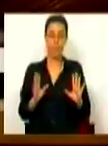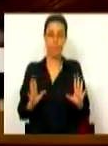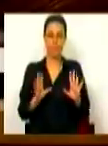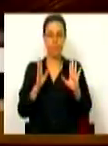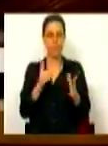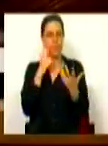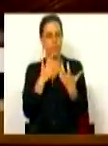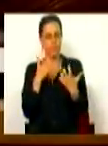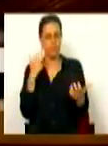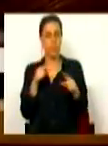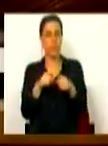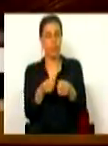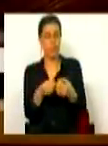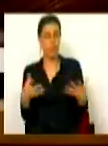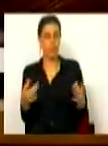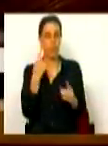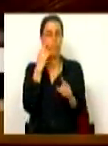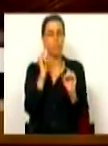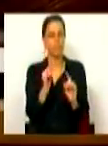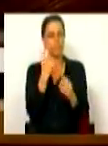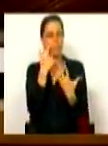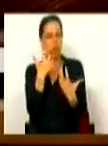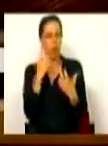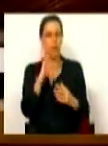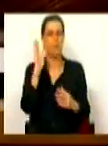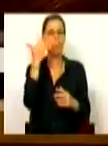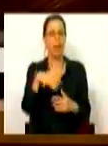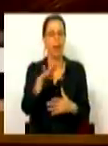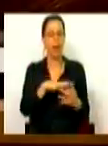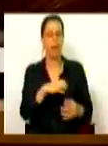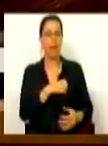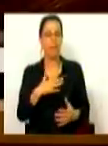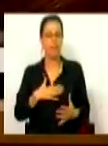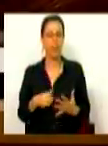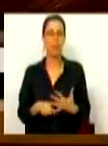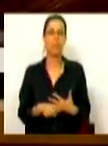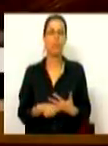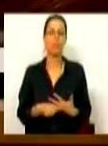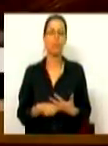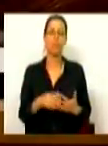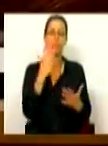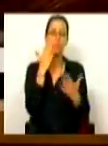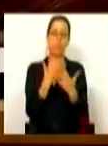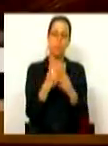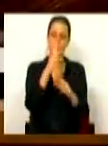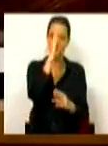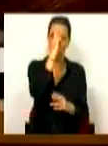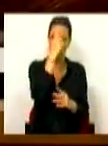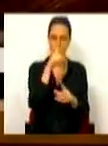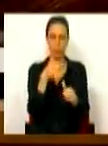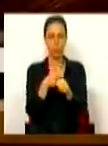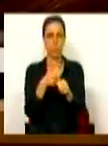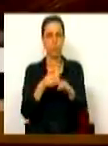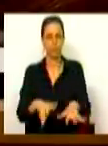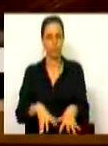ser enfatizado que este crescimento é particularmente expressivo no setor das empresas, refletindo o seu esforço em acompanhar